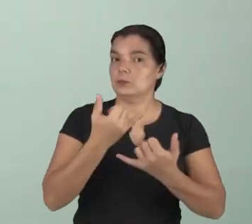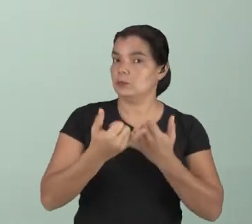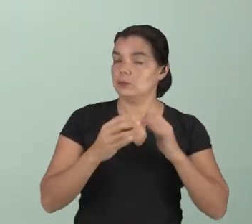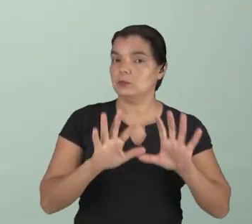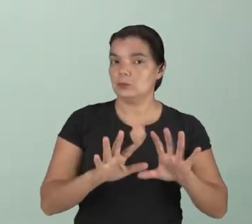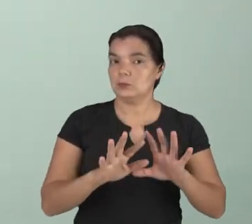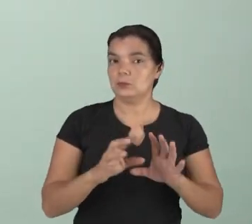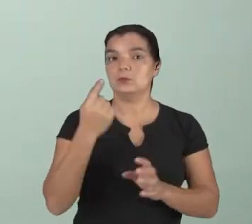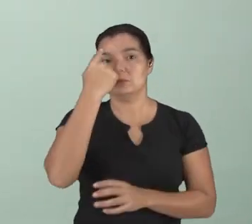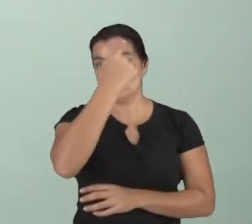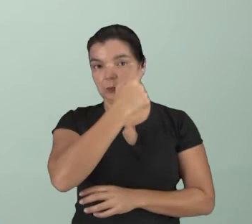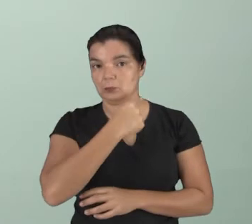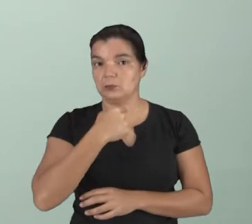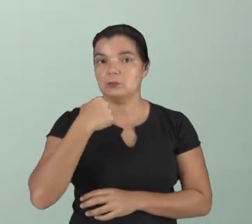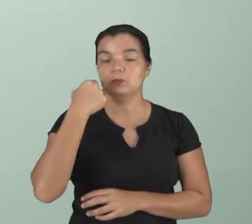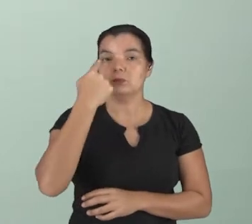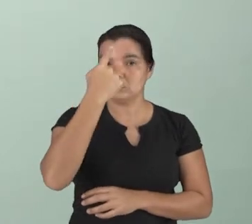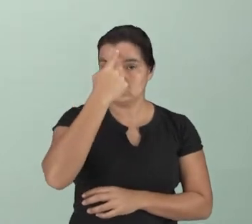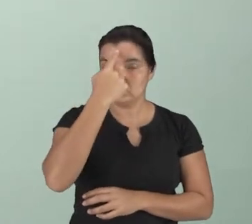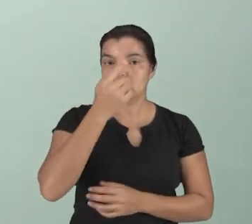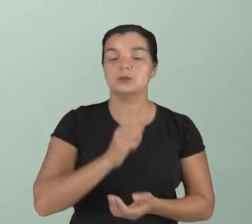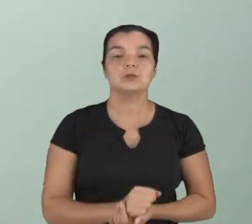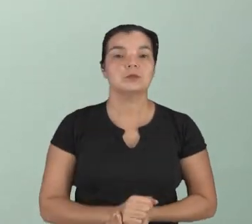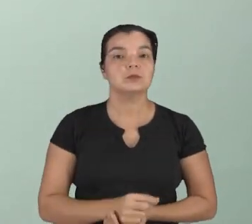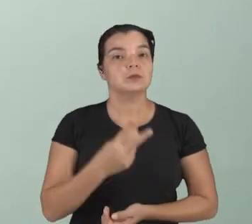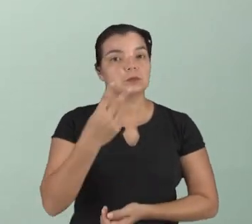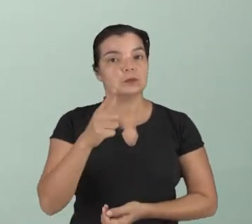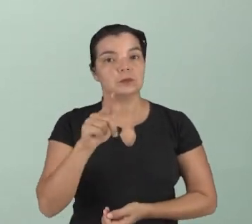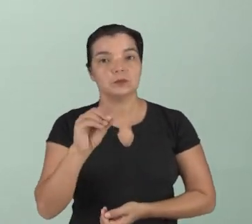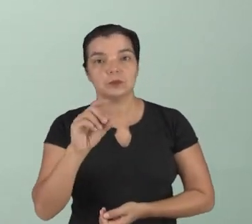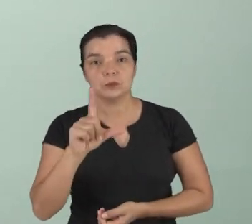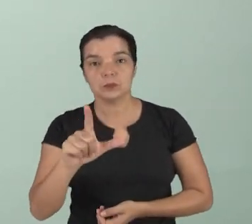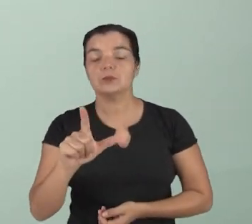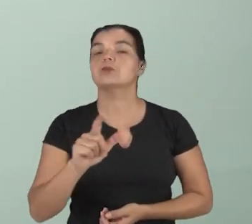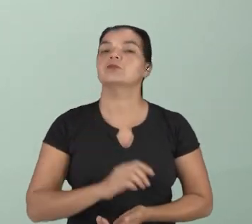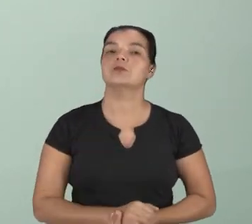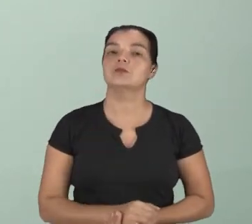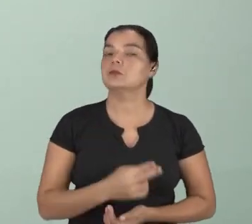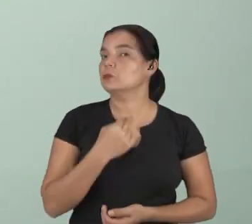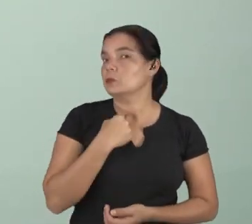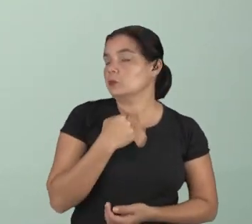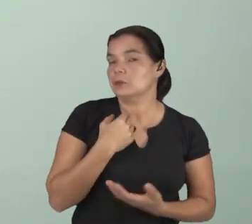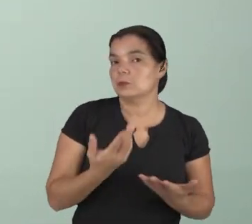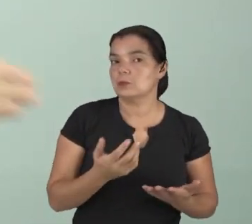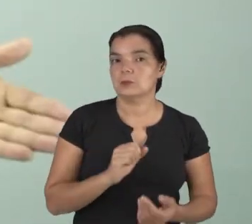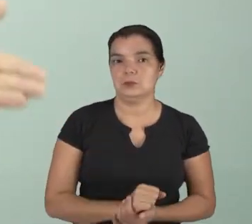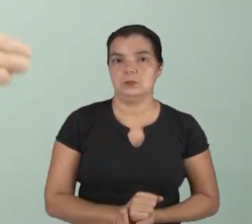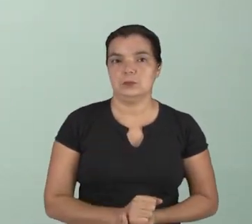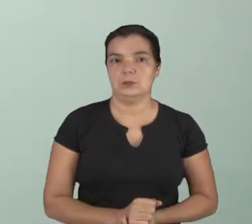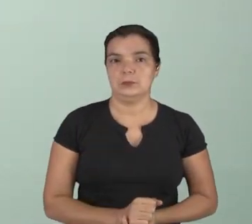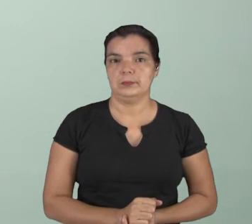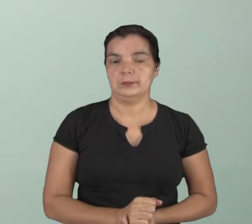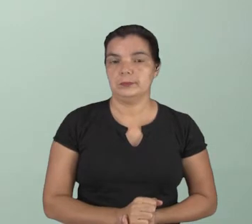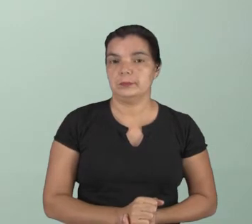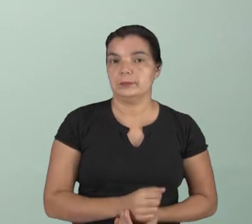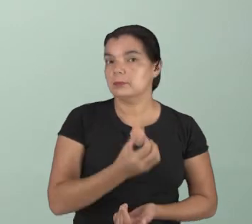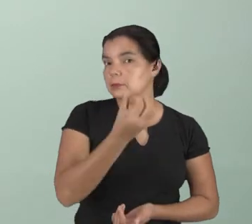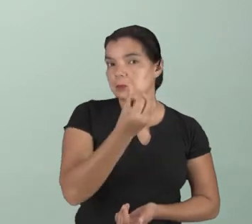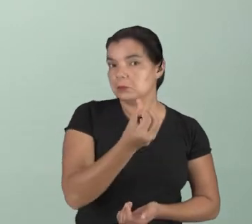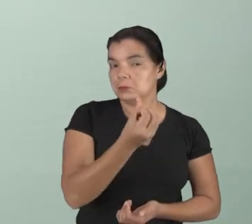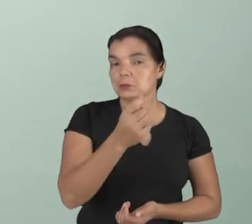ser 1h30 de jogo ou 2 gols. Não vou poder dizer que vai ser 6 gols para ser uma